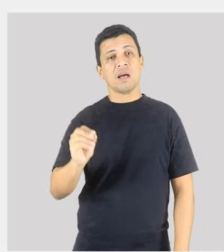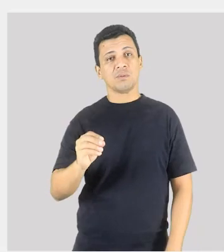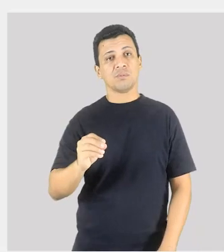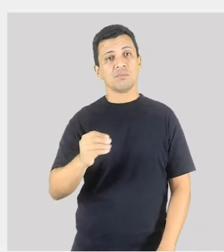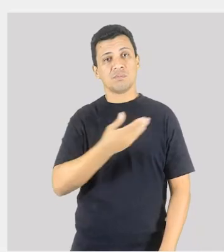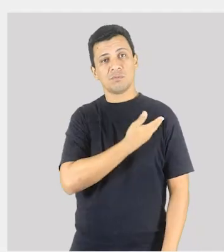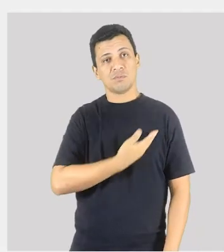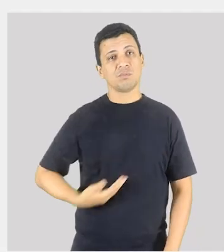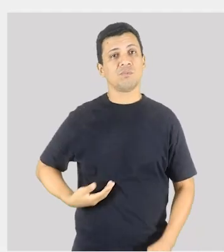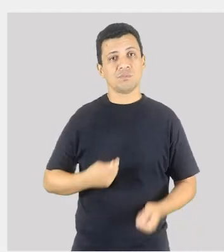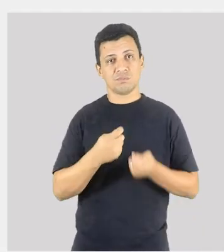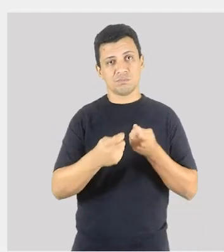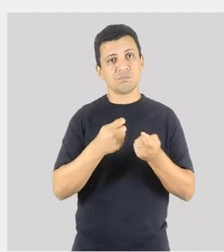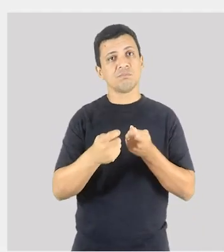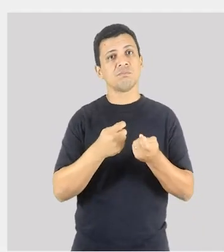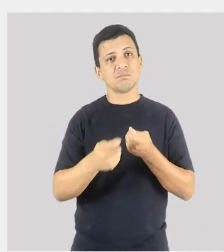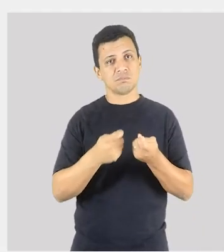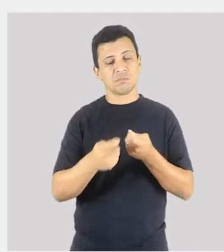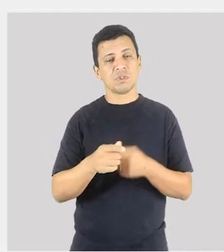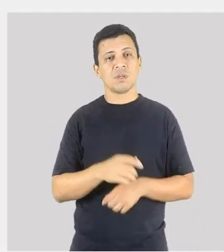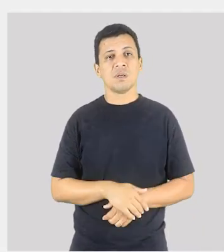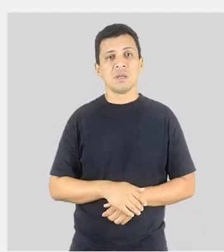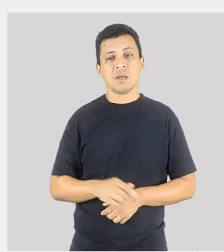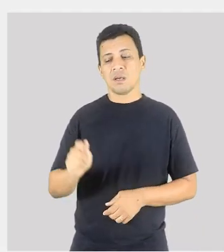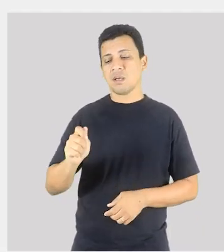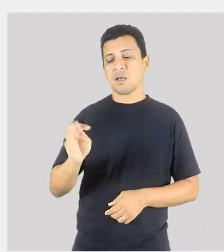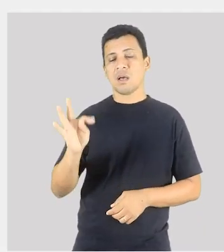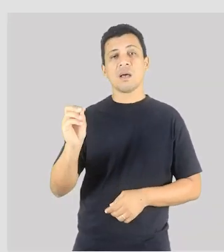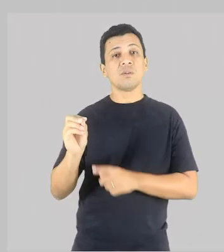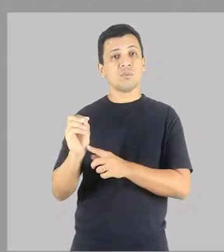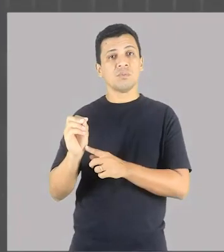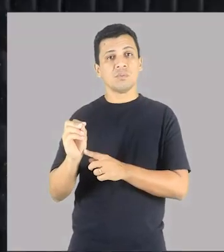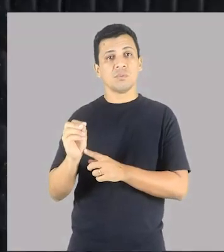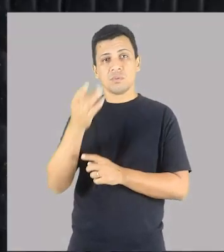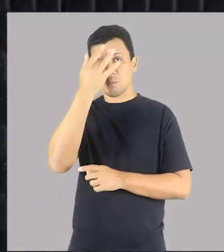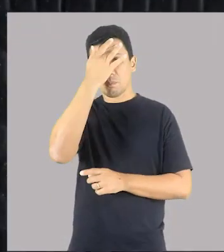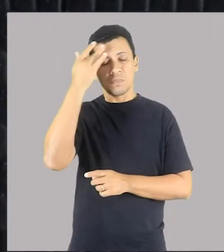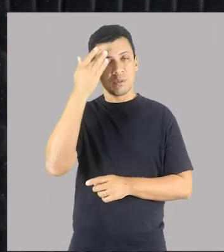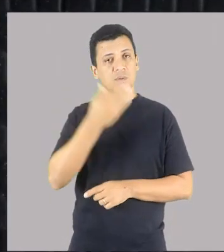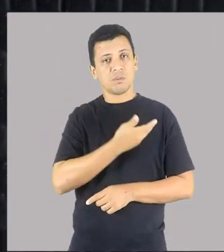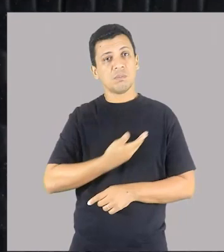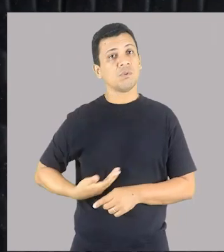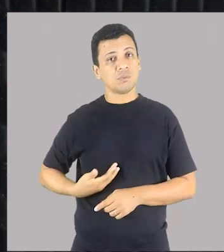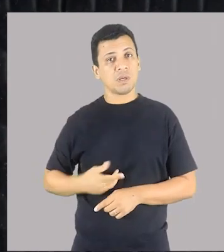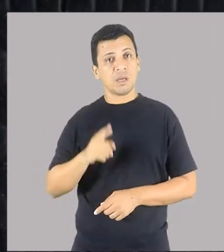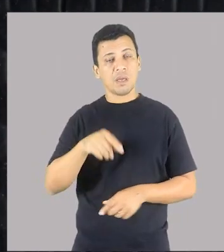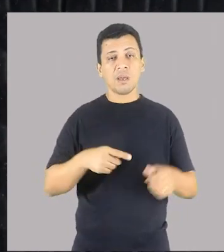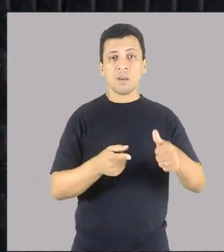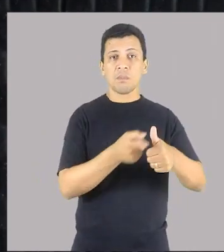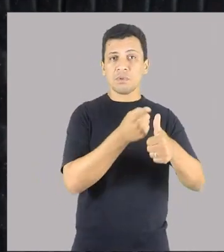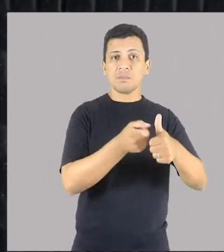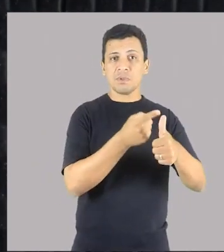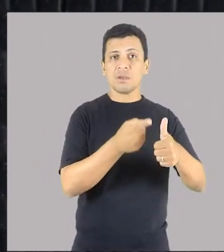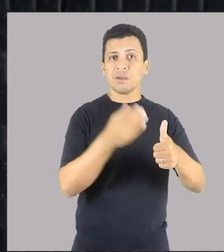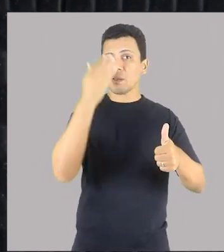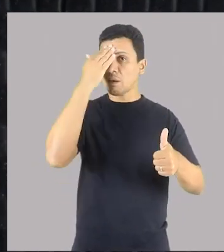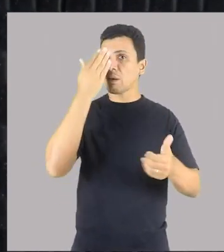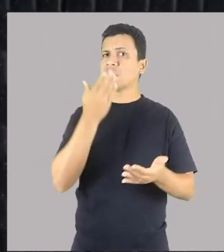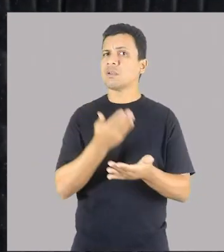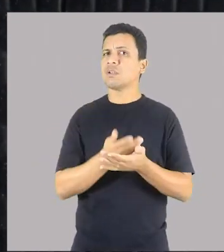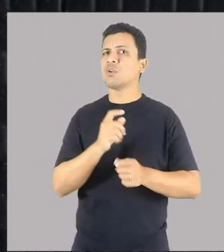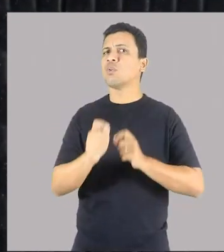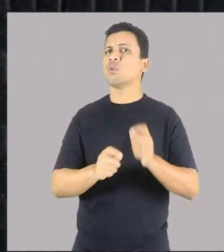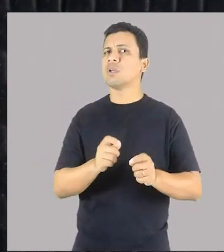Os atos promovidos por agentes públicos, por exemplo, são ali, primeiramente, eivados de boa-fé. Eles